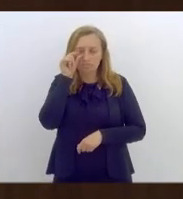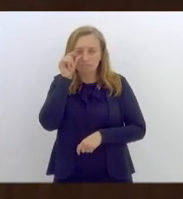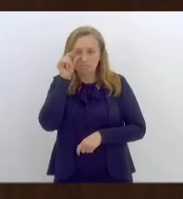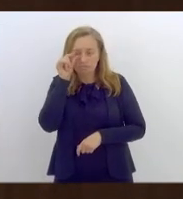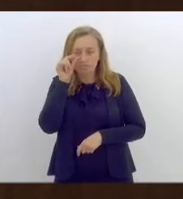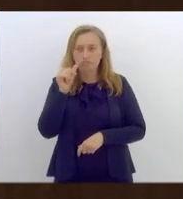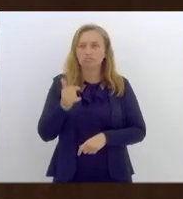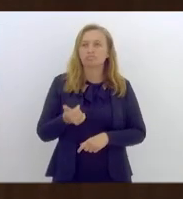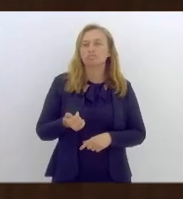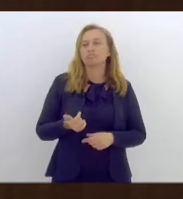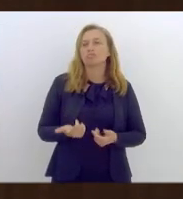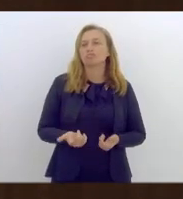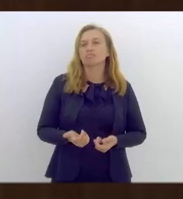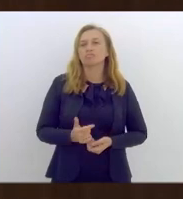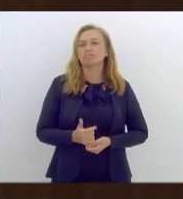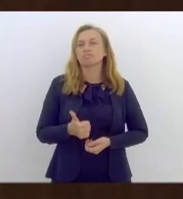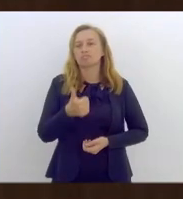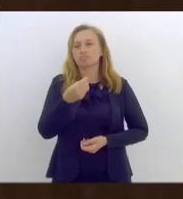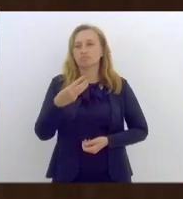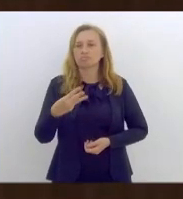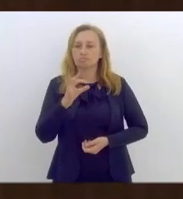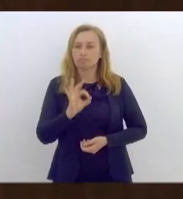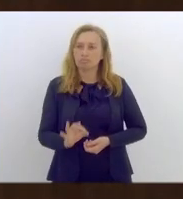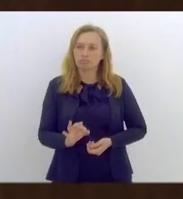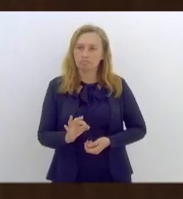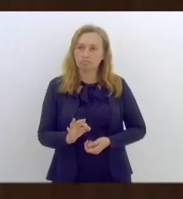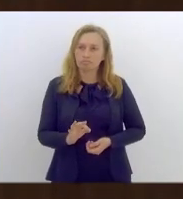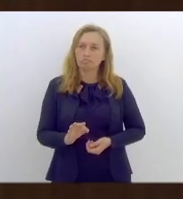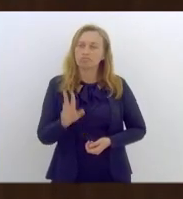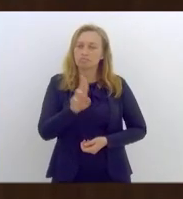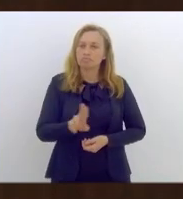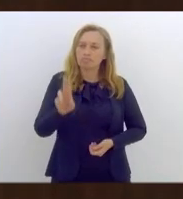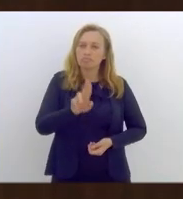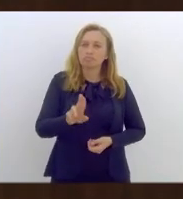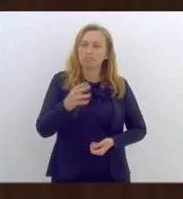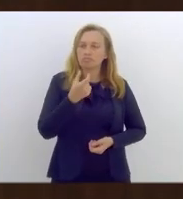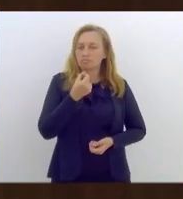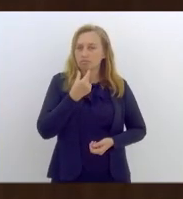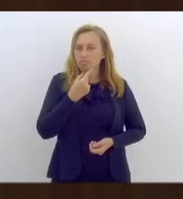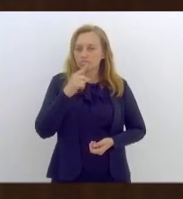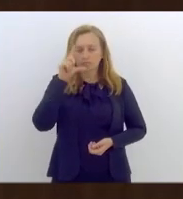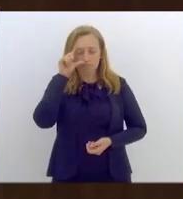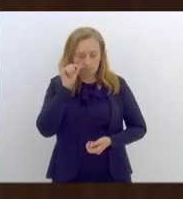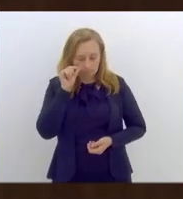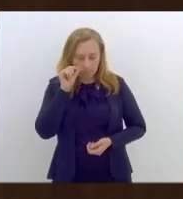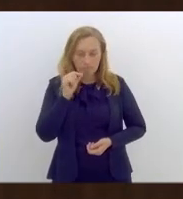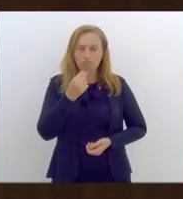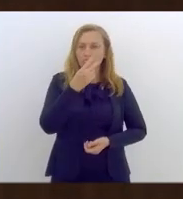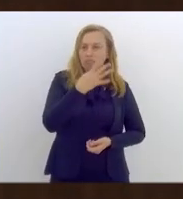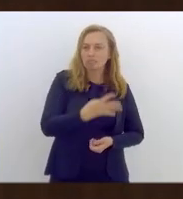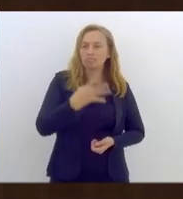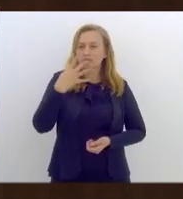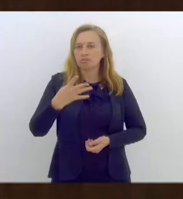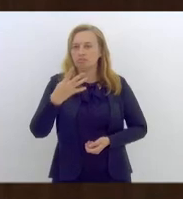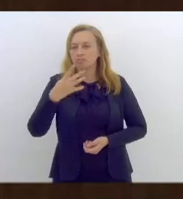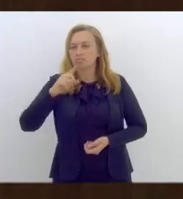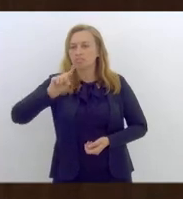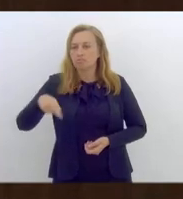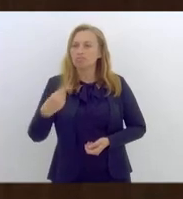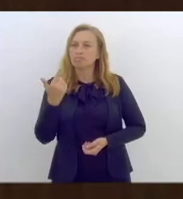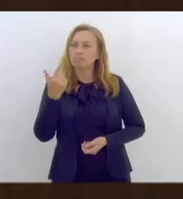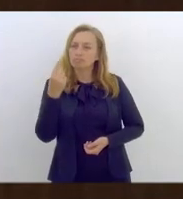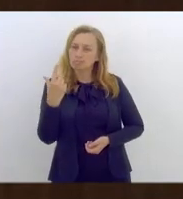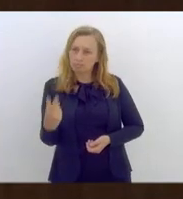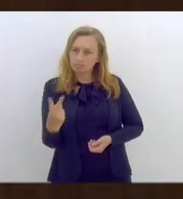no quadro clínico 13% passaram a usar medicamentos para insônia 44,2